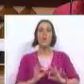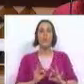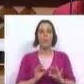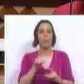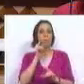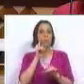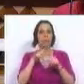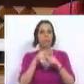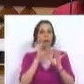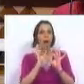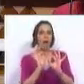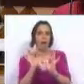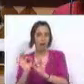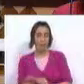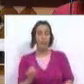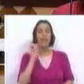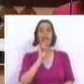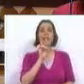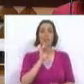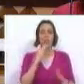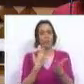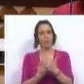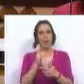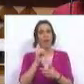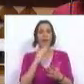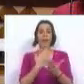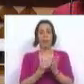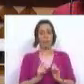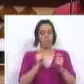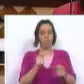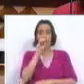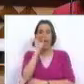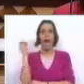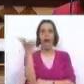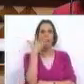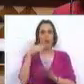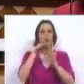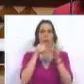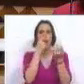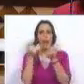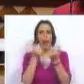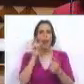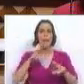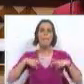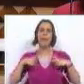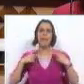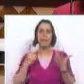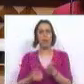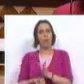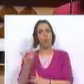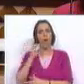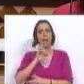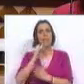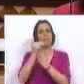conservação. A classificação prevista à data, atribuindo ao árvore de um estatuto similar ao do património construído,